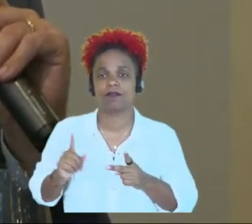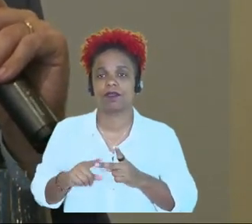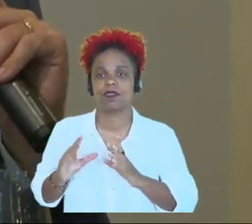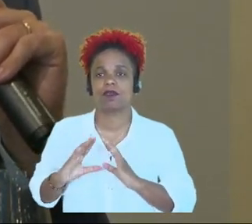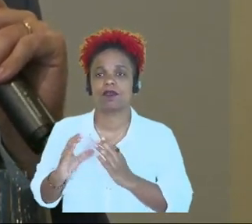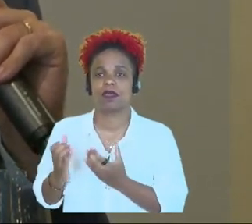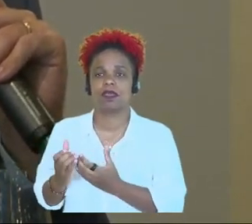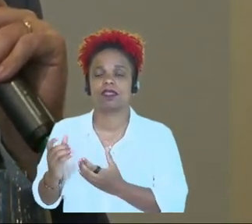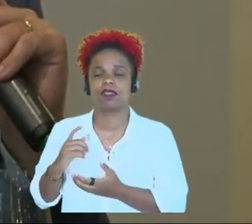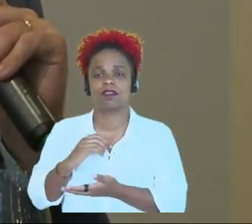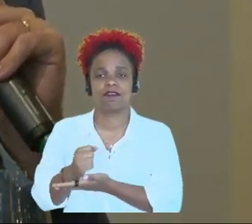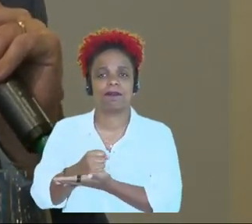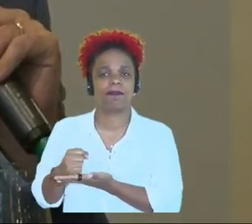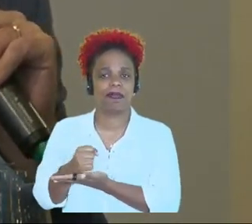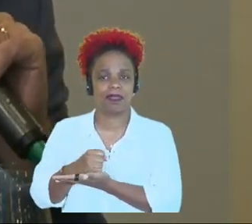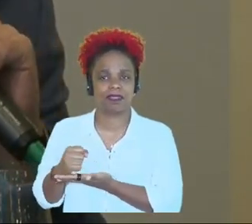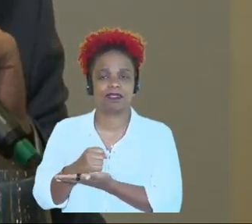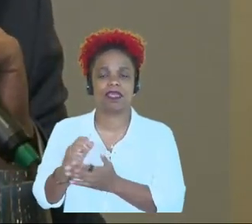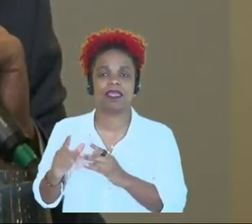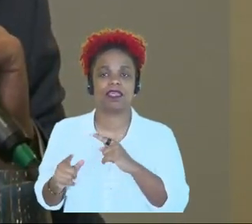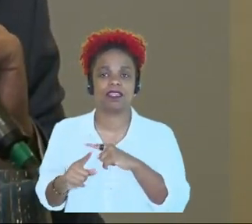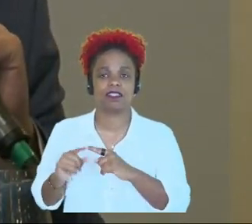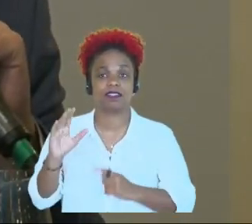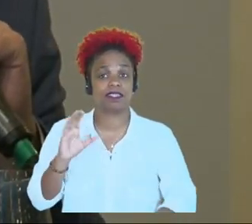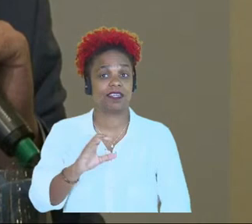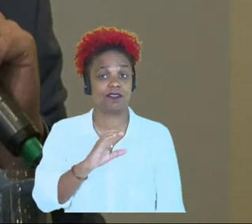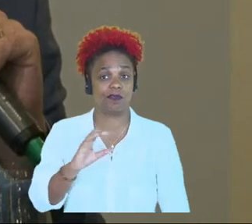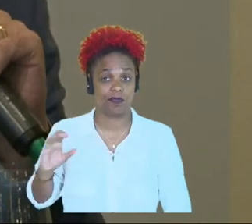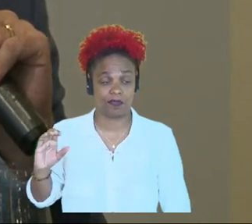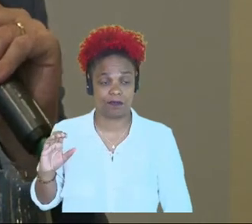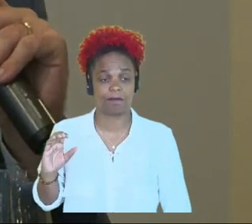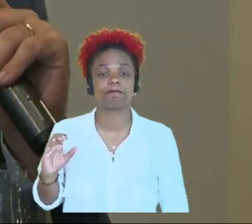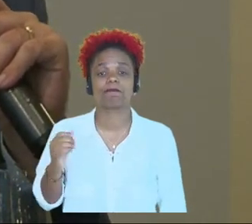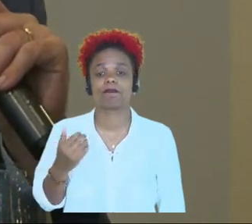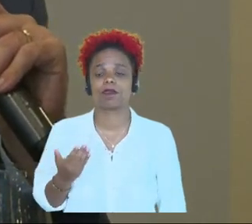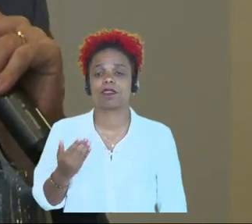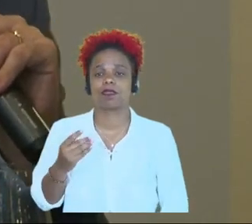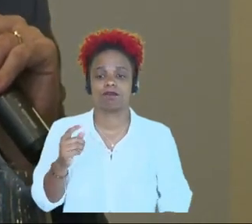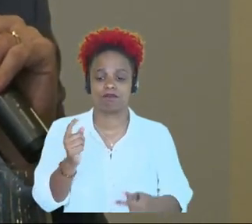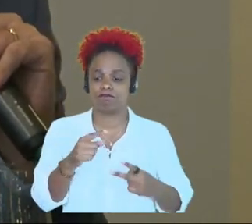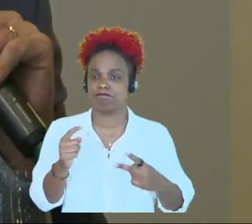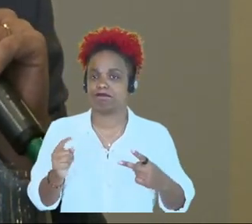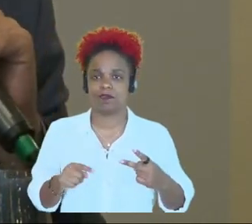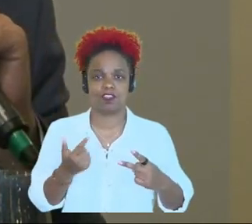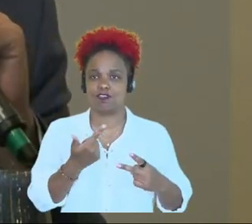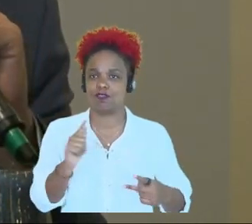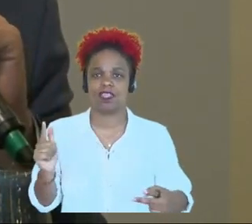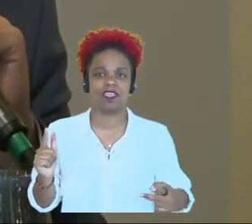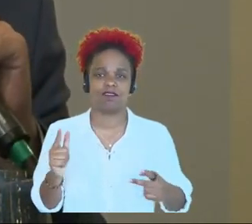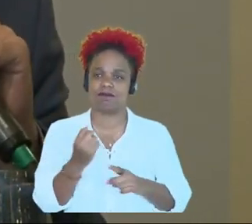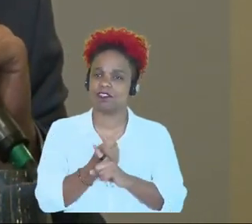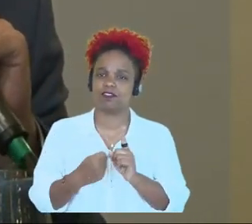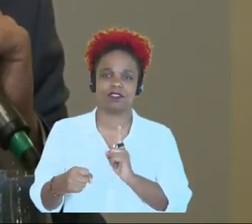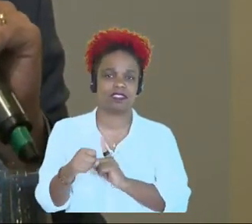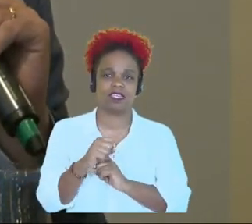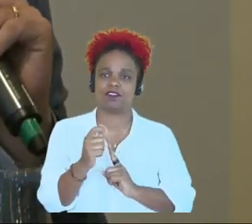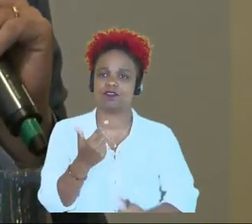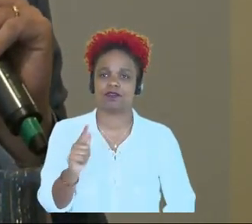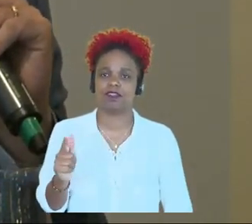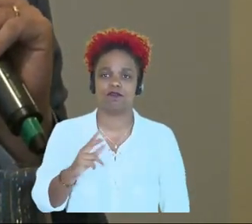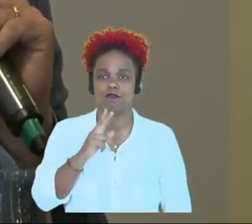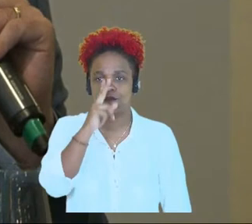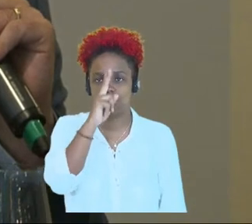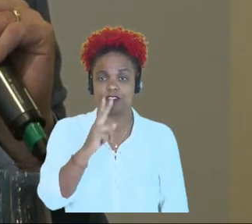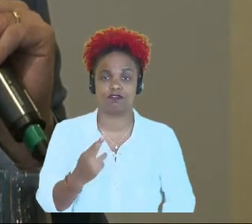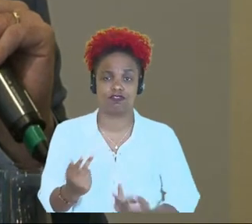comunidades eclesiais de base, que é a Igreja Católica de base. Esses elementos não existem mais na sociedade, ou pelo menos não com a mesma força